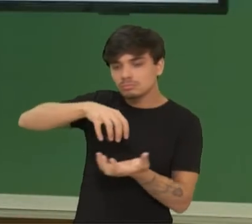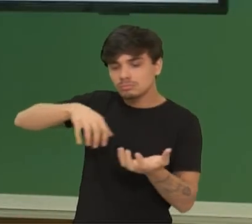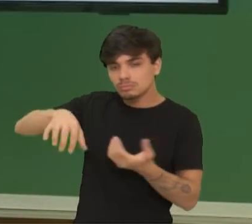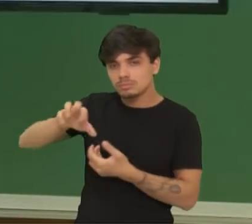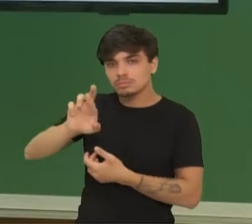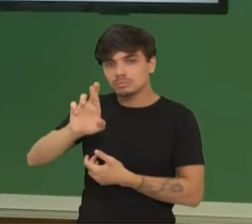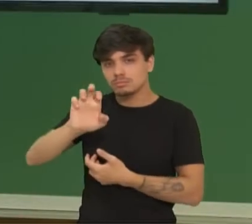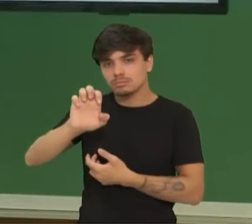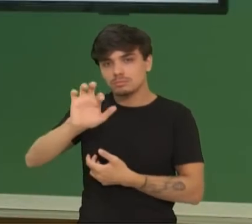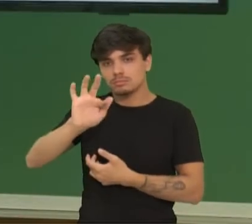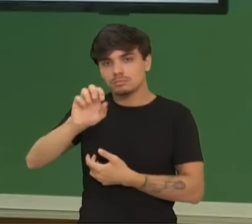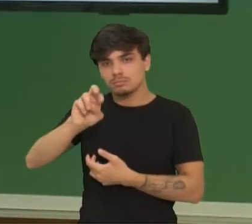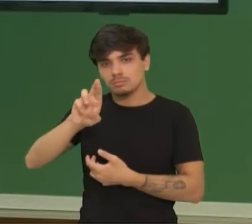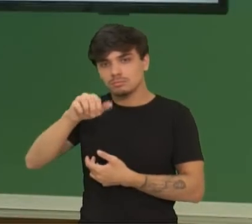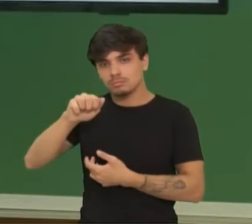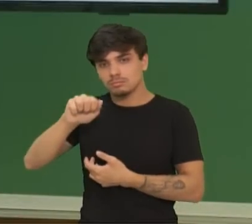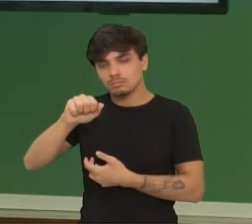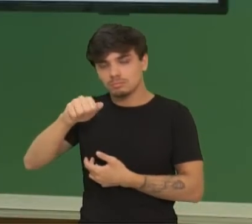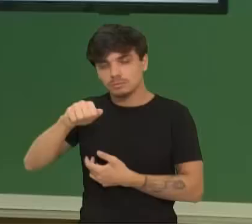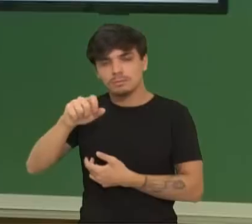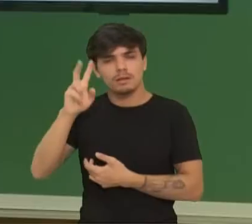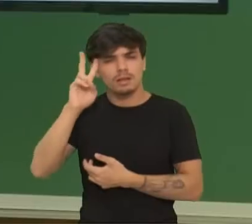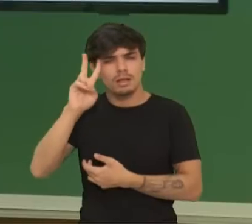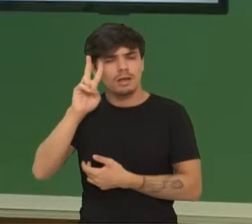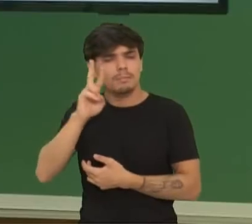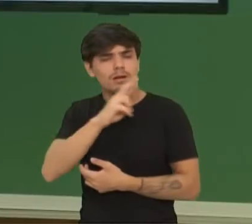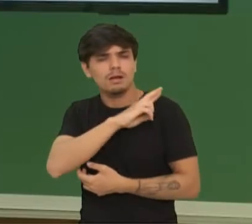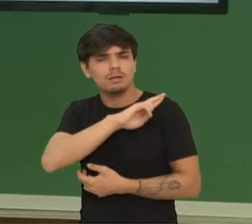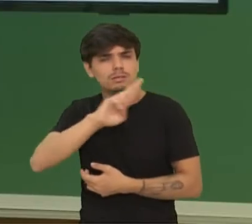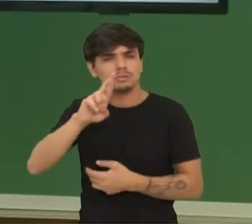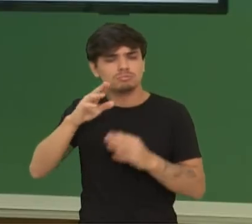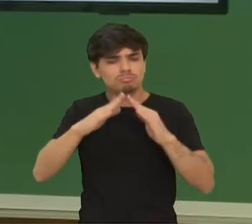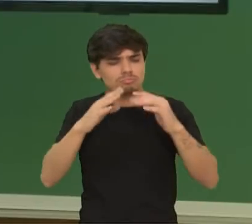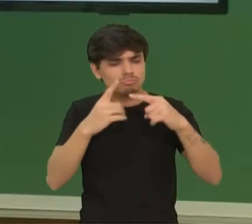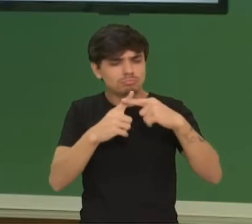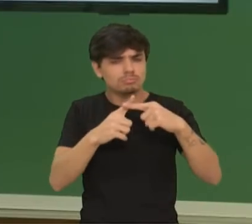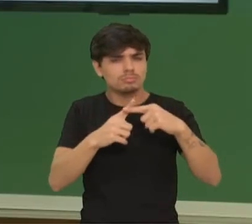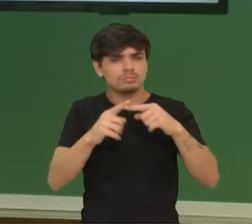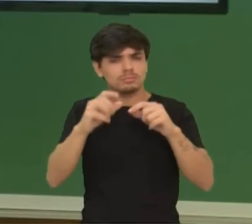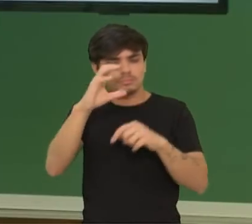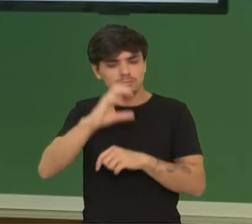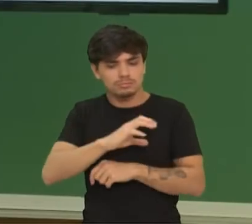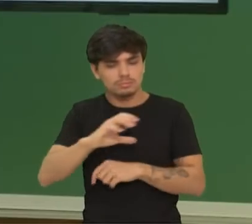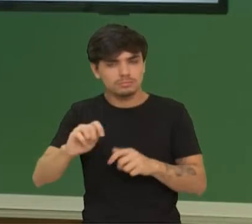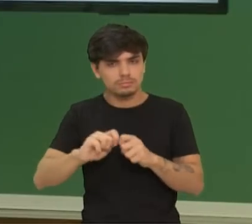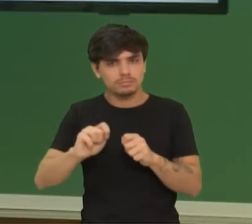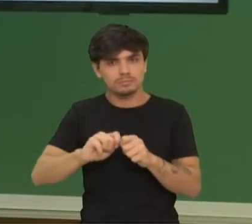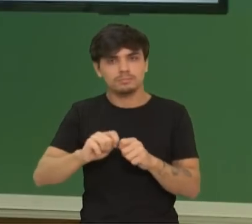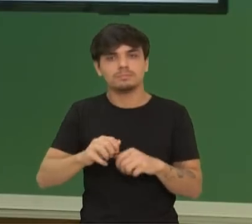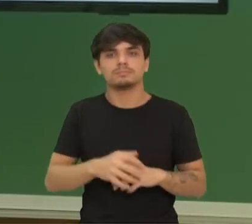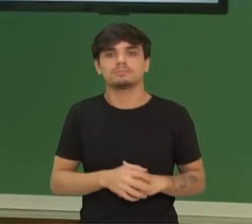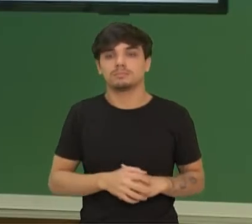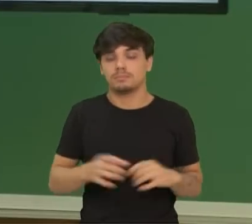da Contra-Reforma? Lembra do que a Igreja Católica fez? Então, de acabar com o